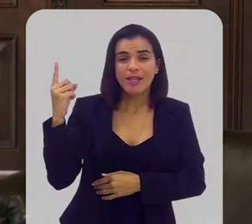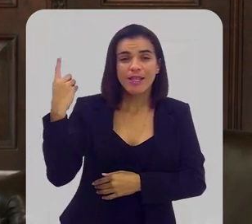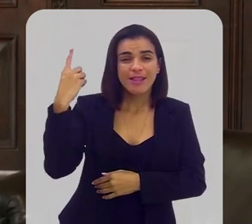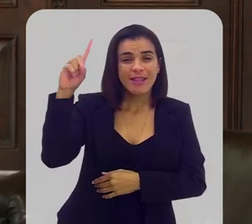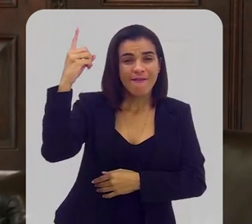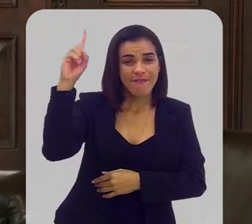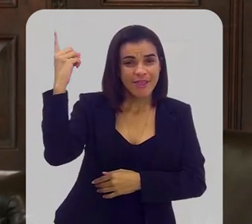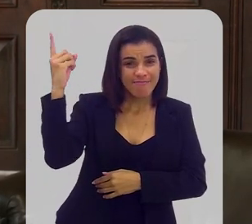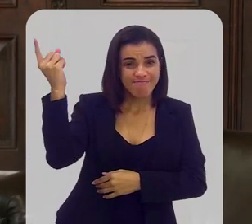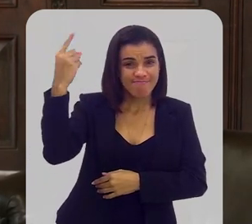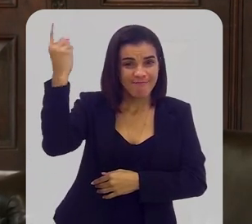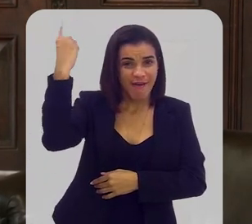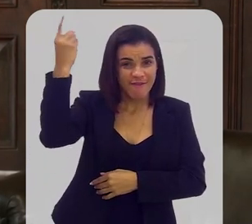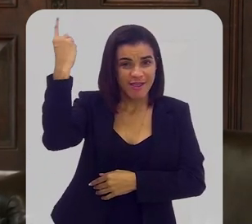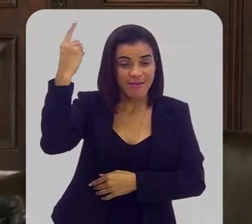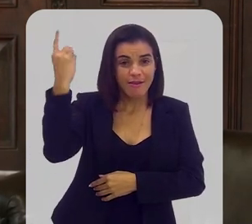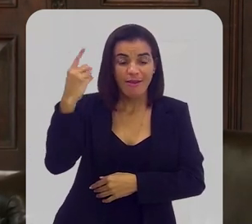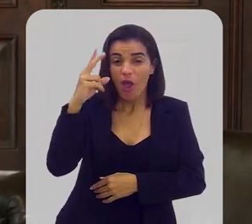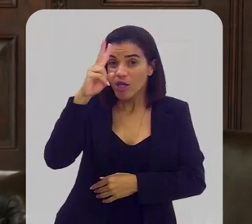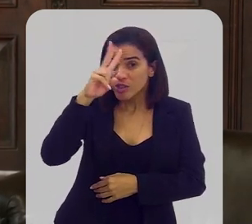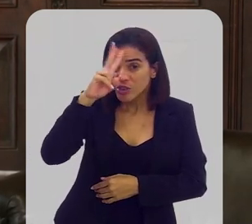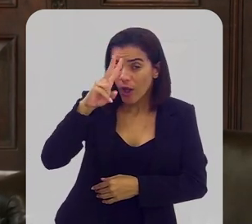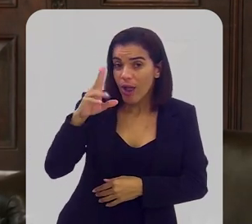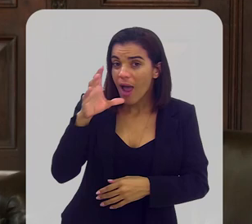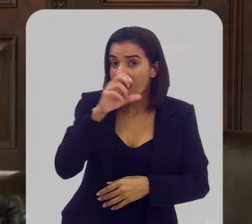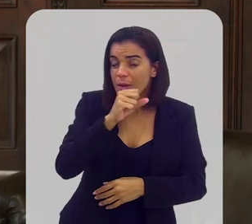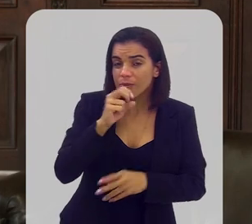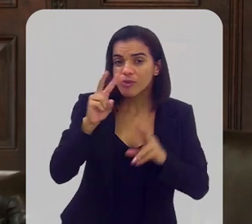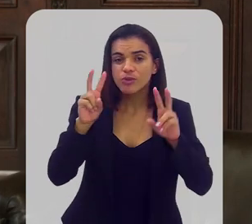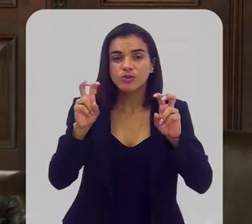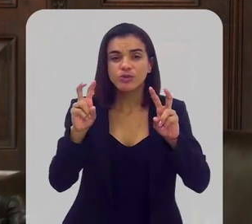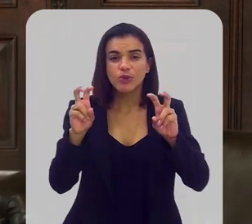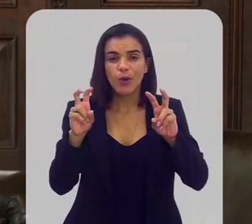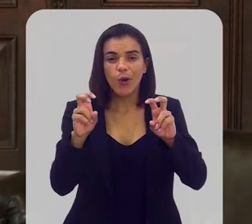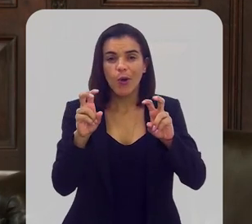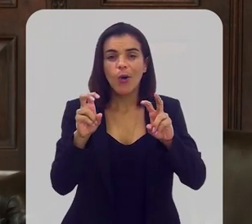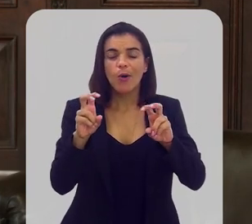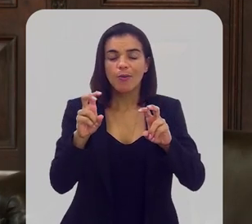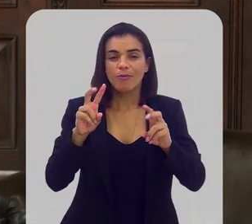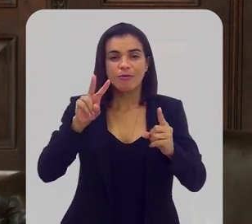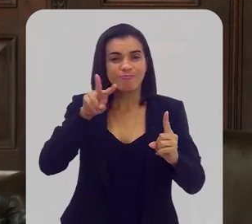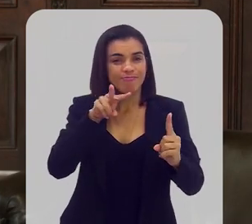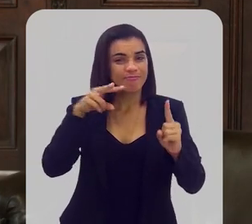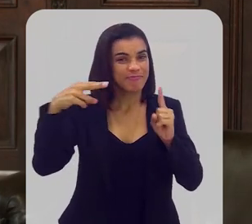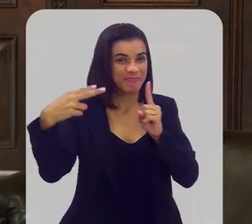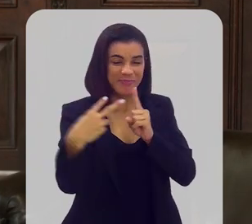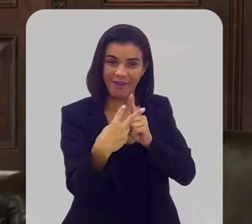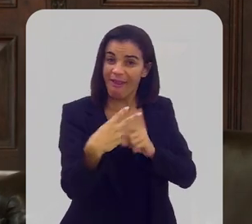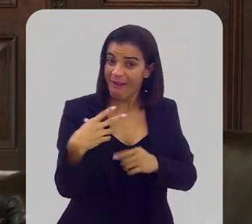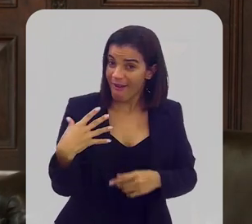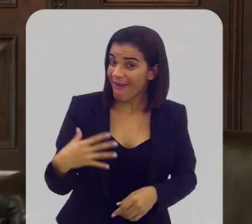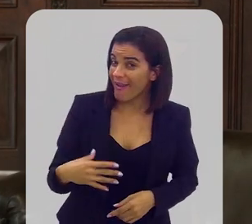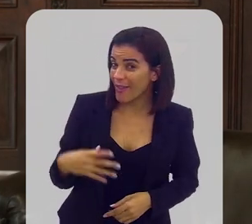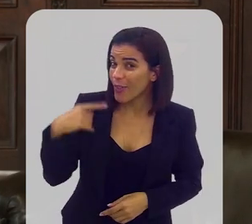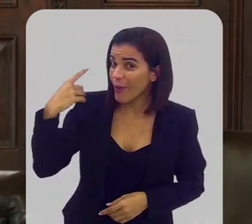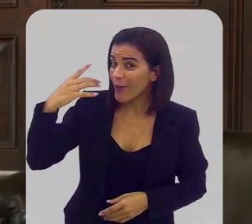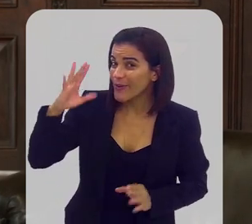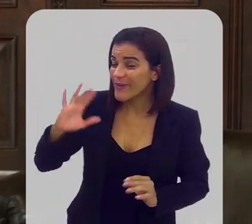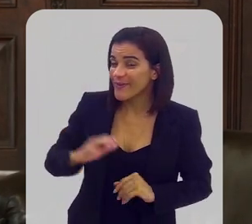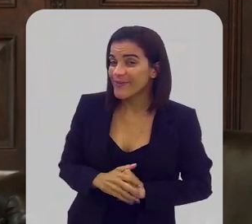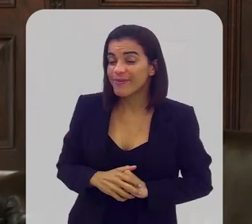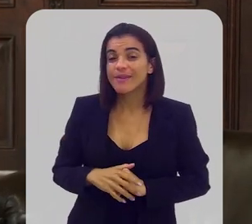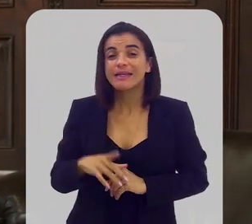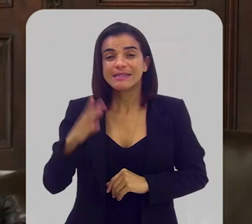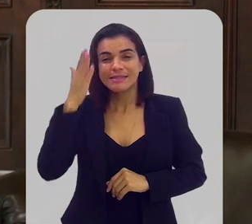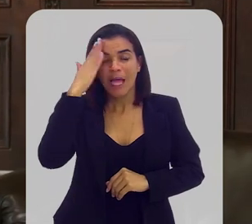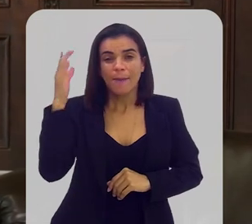história de Davi é muito interessante, mas nós vamos olhar essa história rápido sobre uma outra ótica. É doido. Sabe